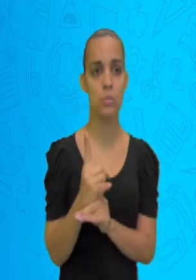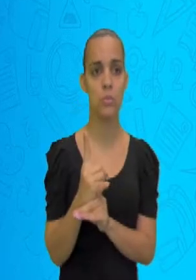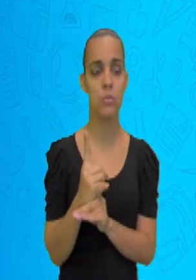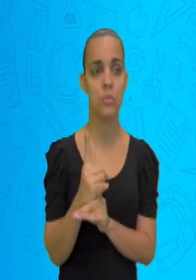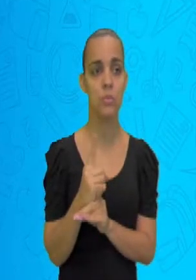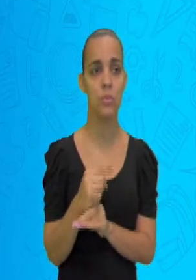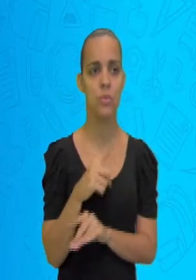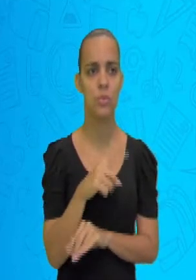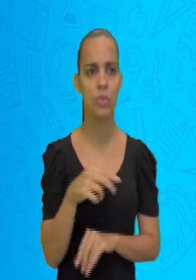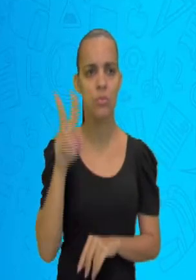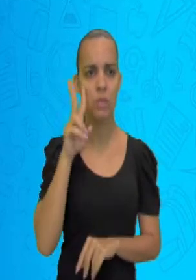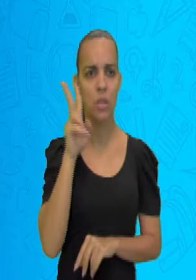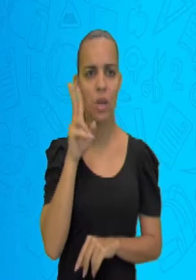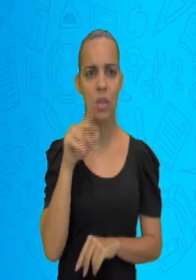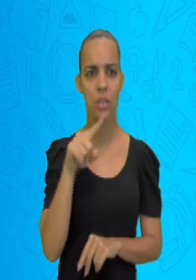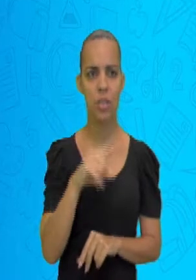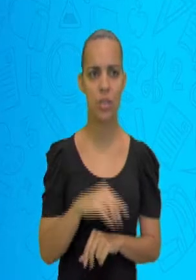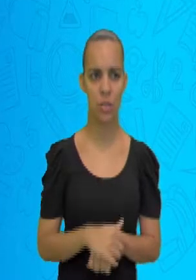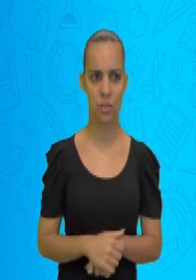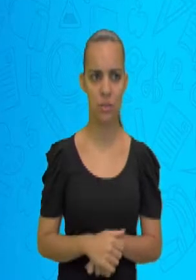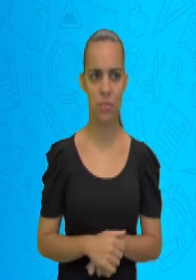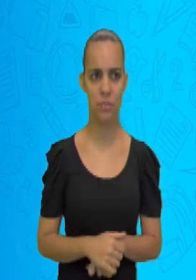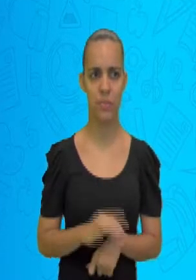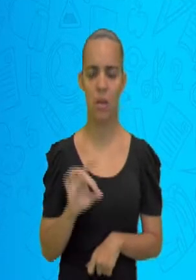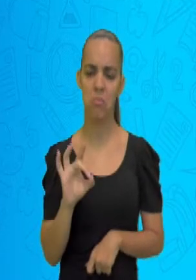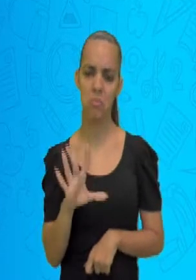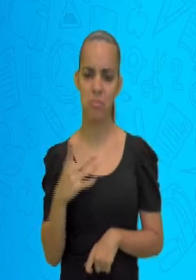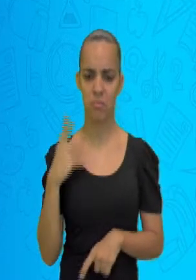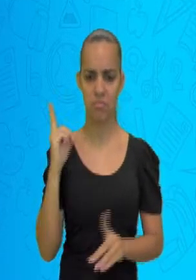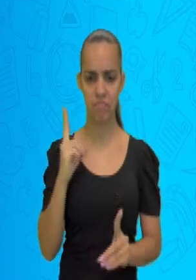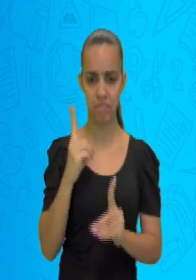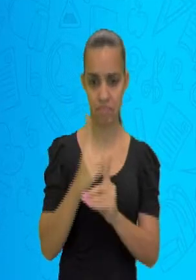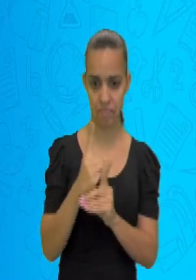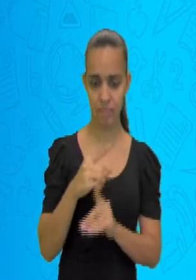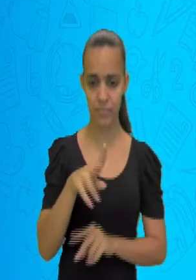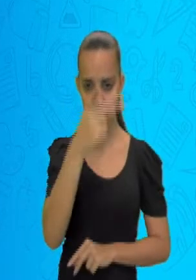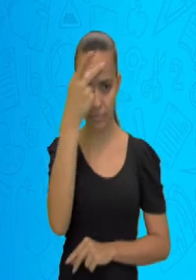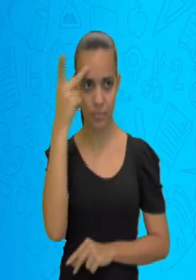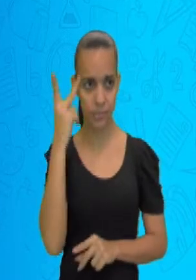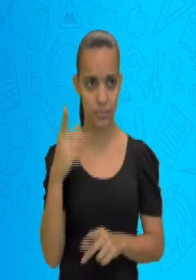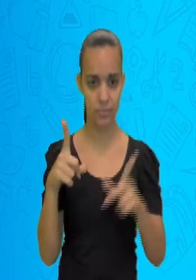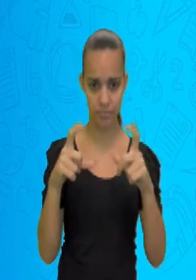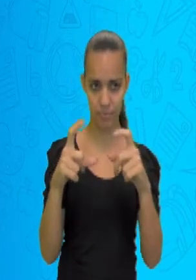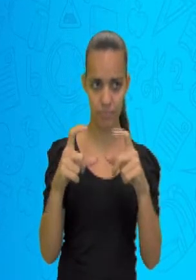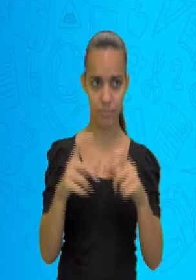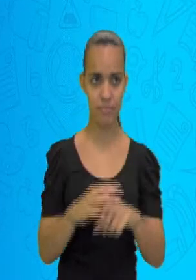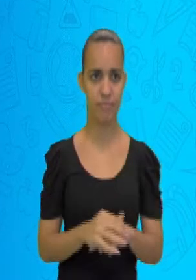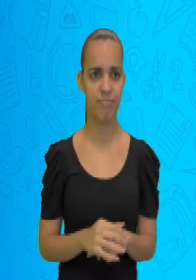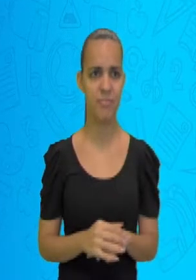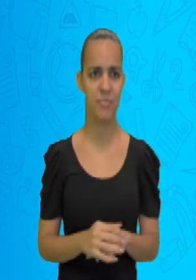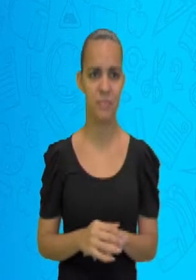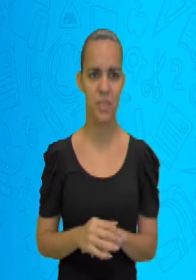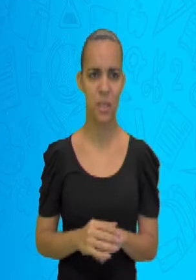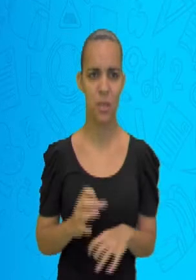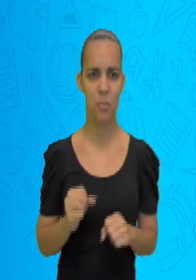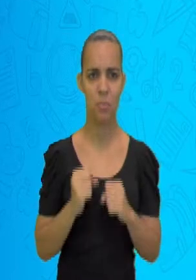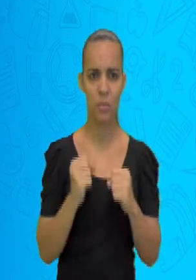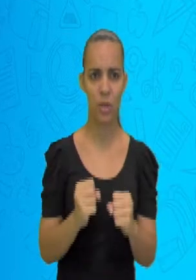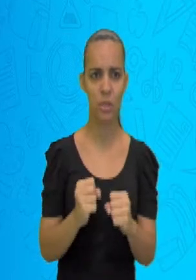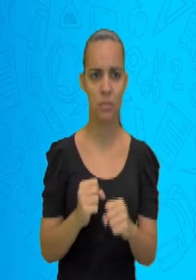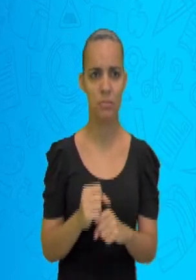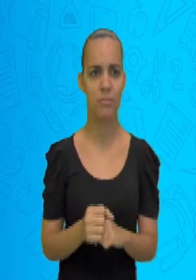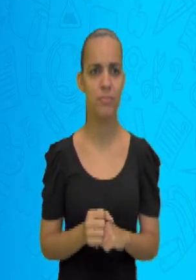pessoa? Identificar a pessoa do retrato? Permitir gratuidade no transporte